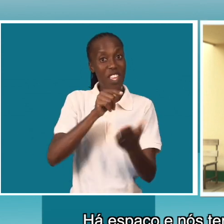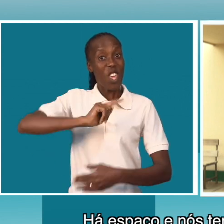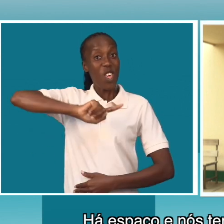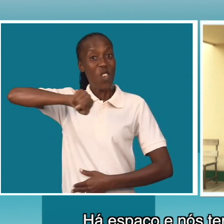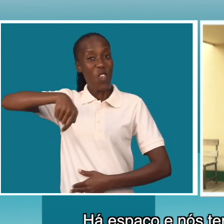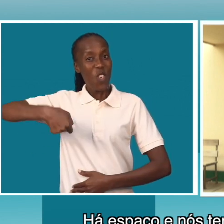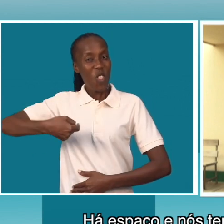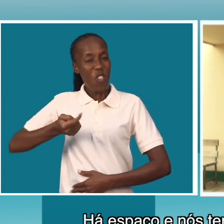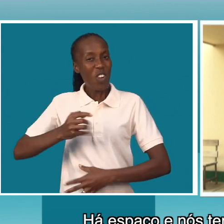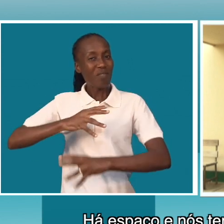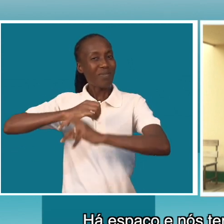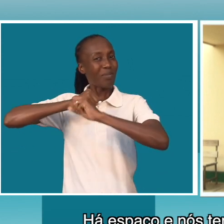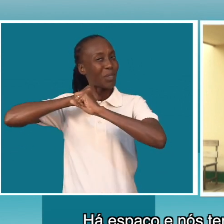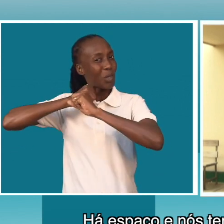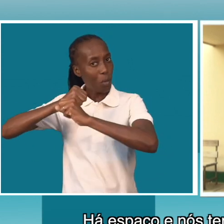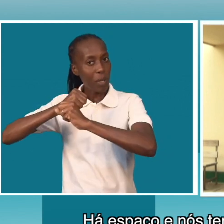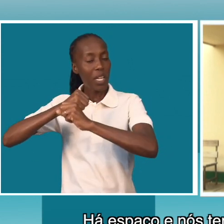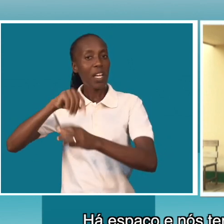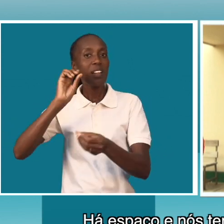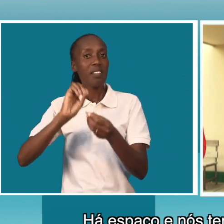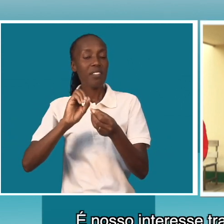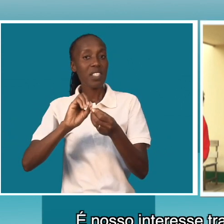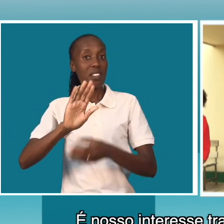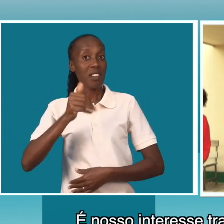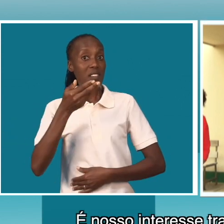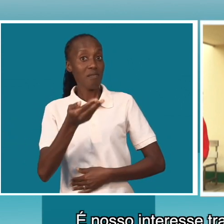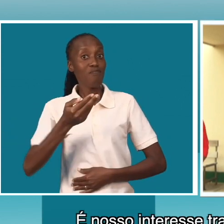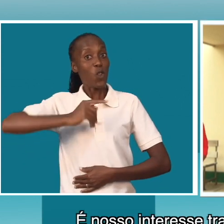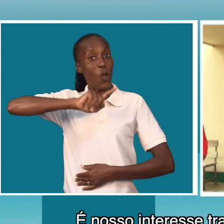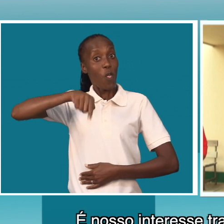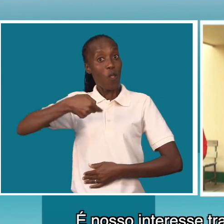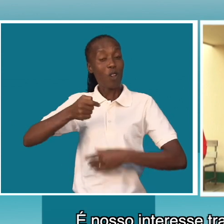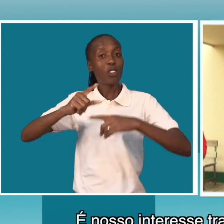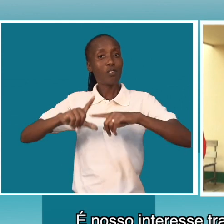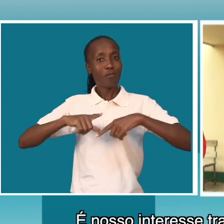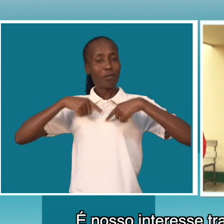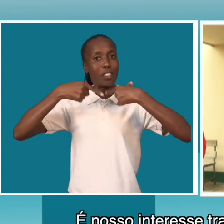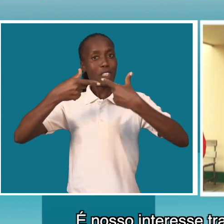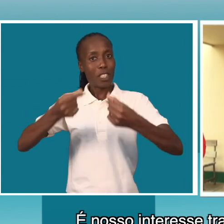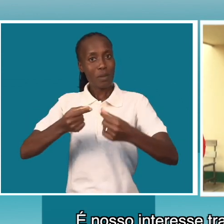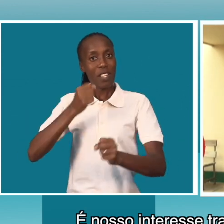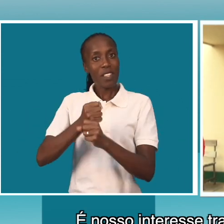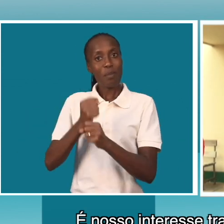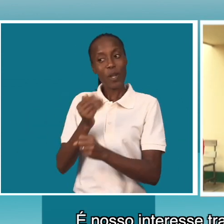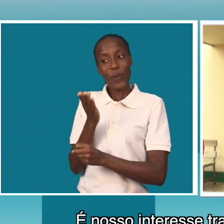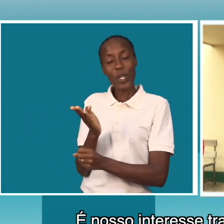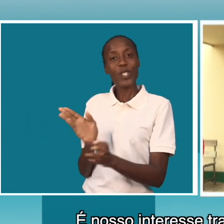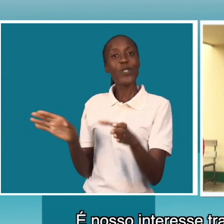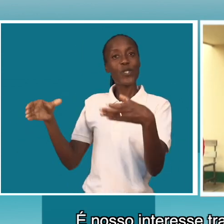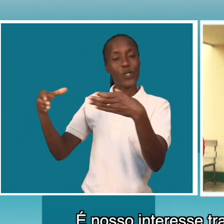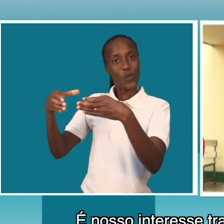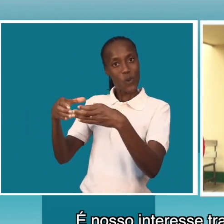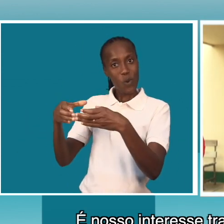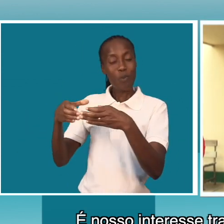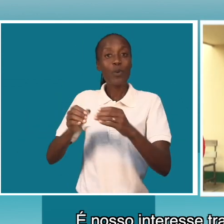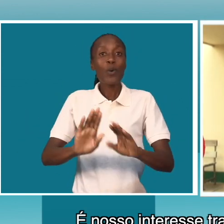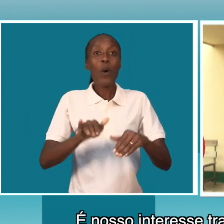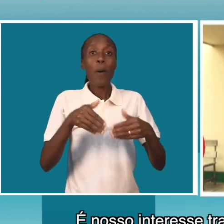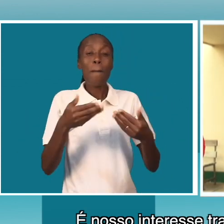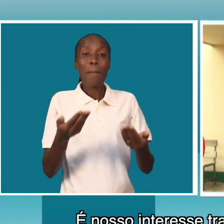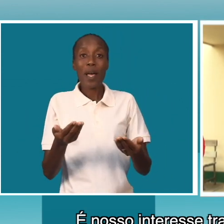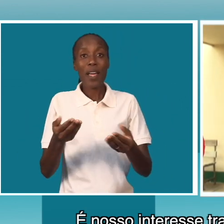obrigação de fazer isso. É nosso interesse trabalhar com estes grupos, que é para